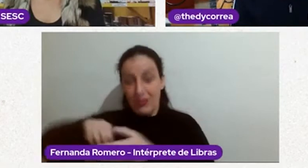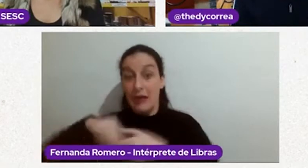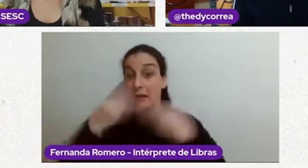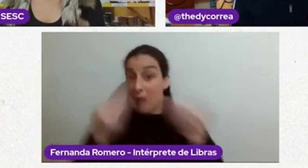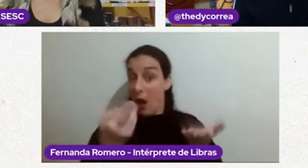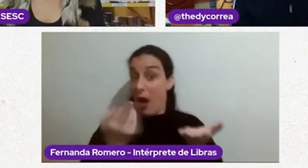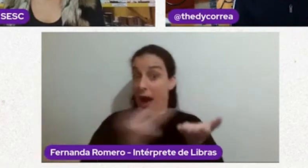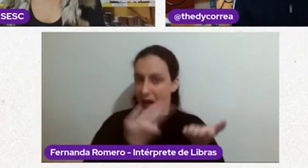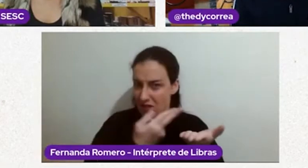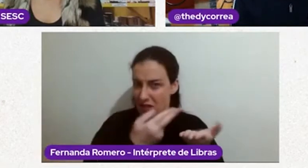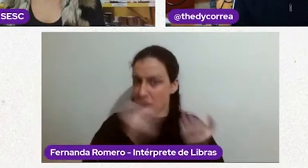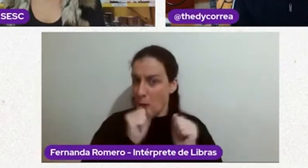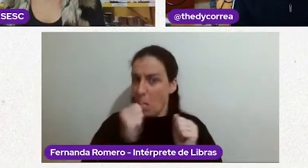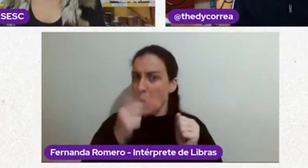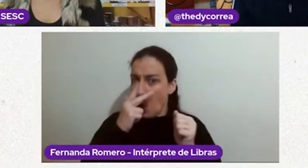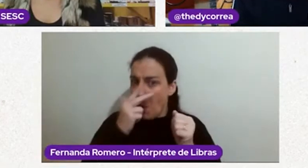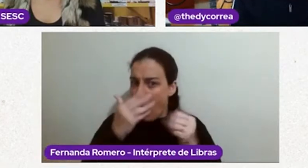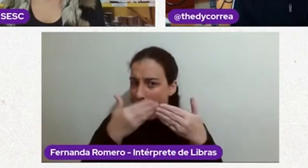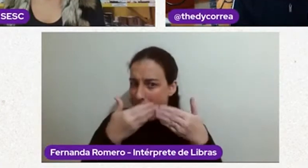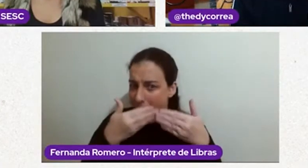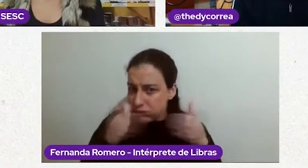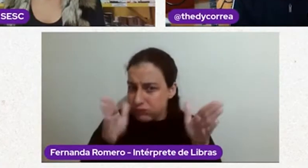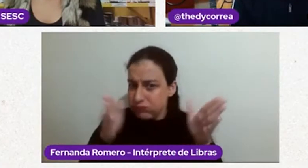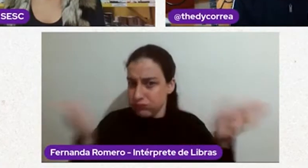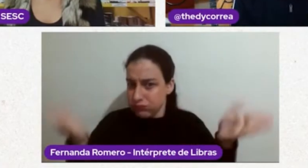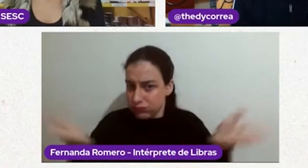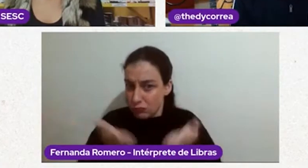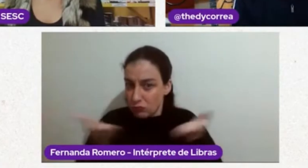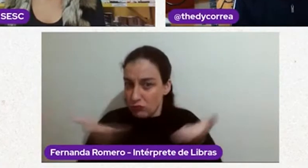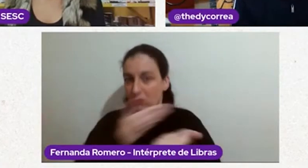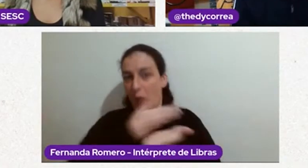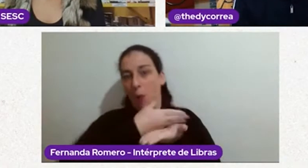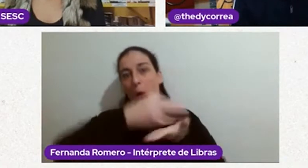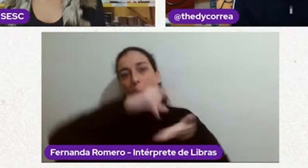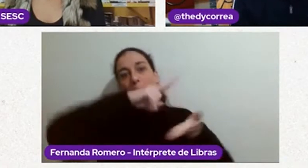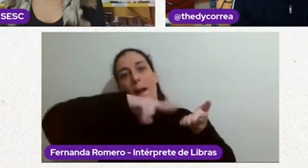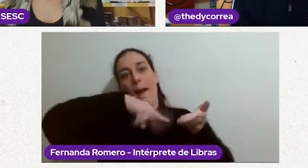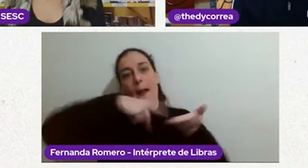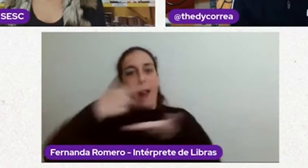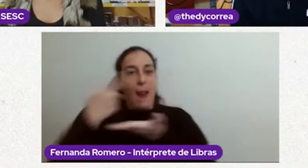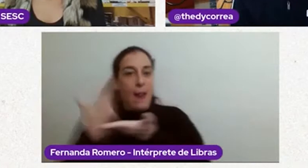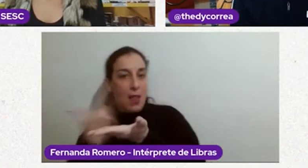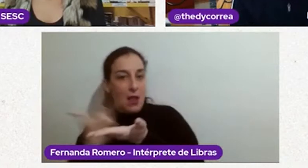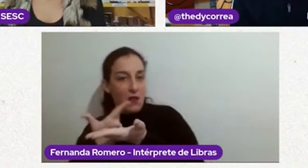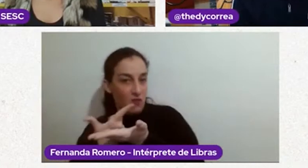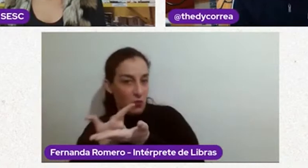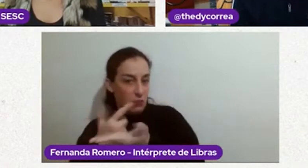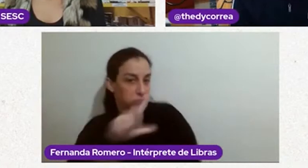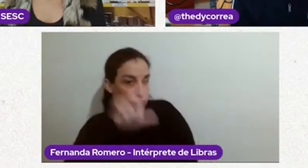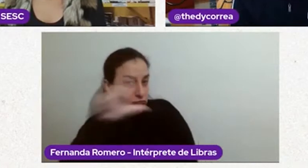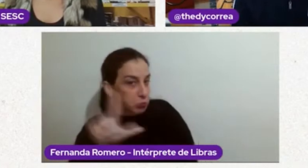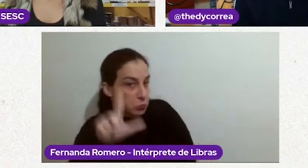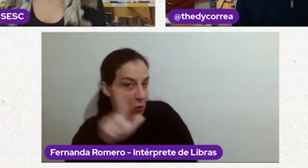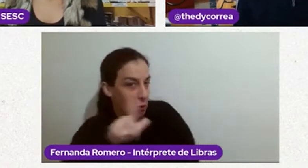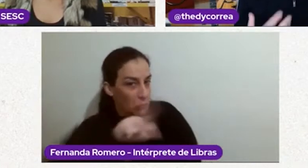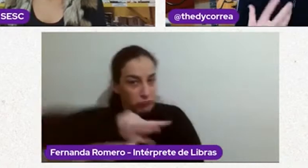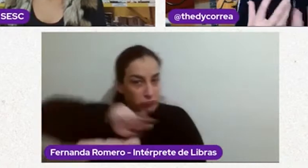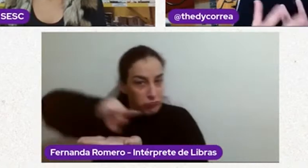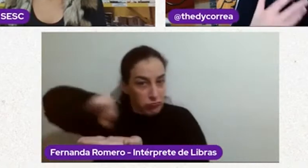pode servir de uma porta de entrada para a leitura de livro, de literatura, né? E